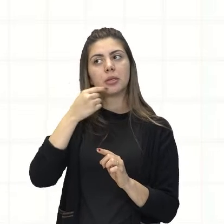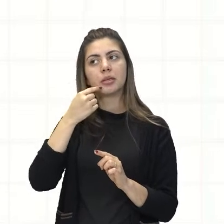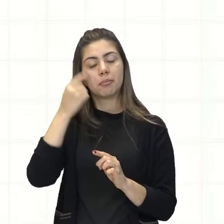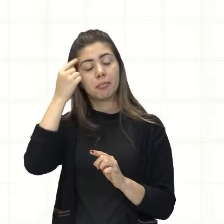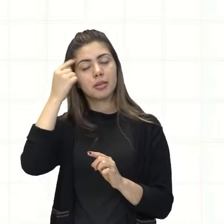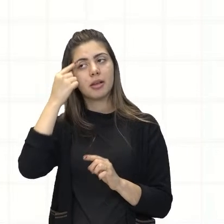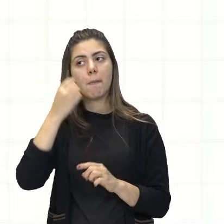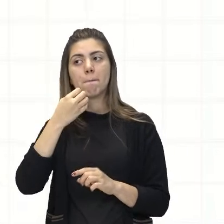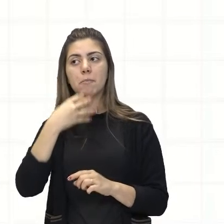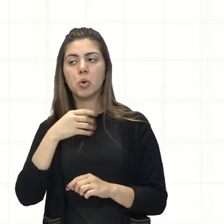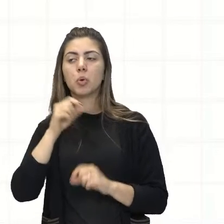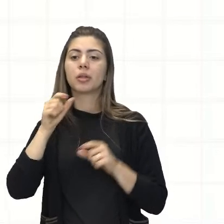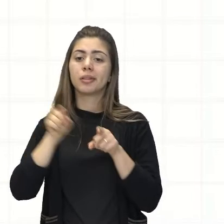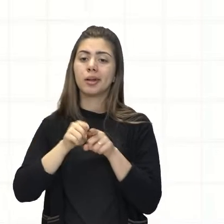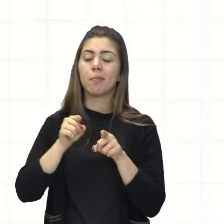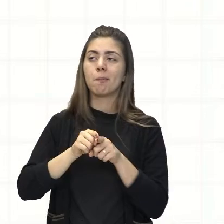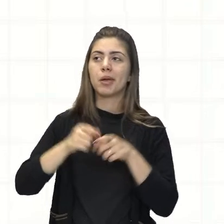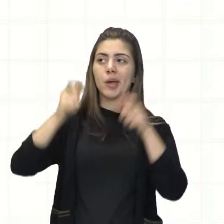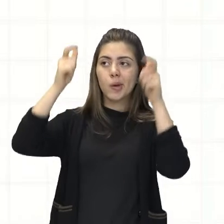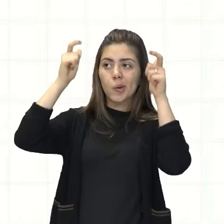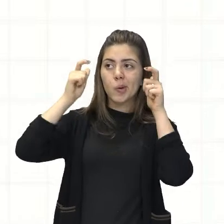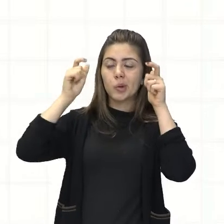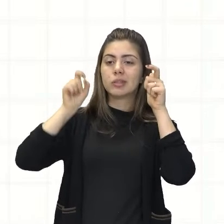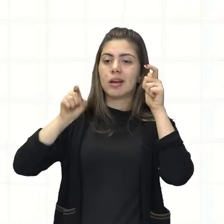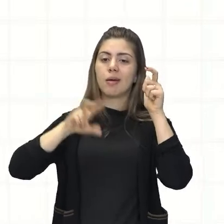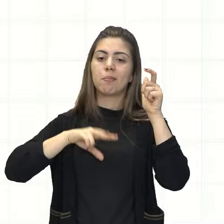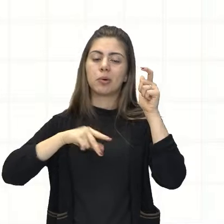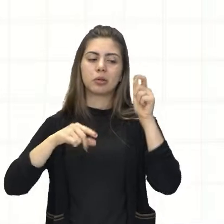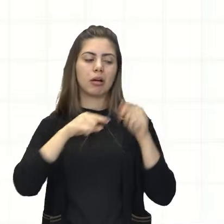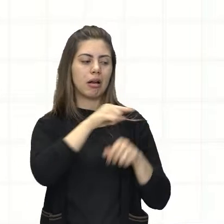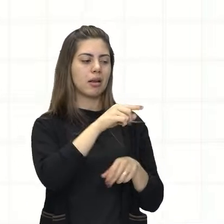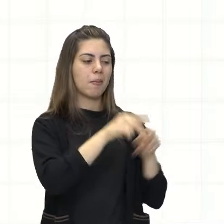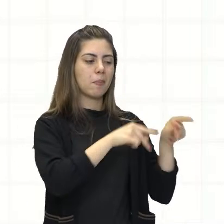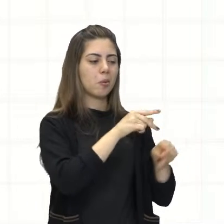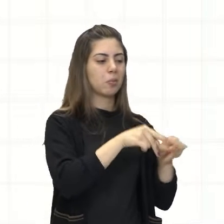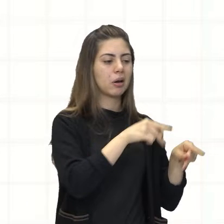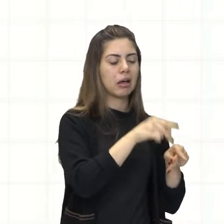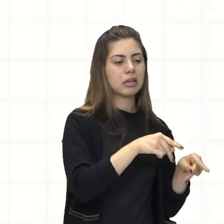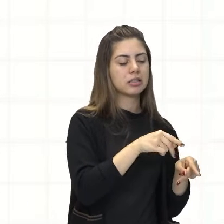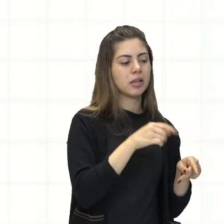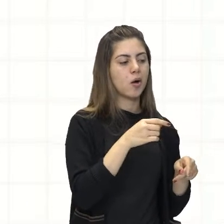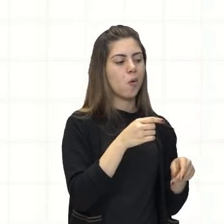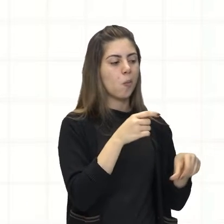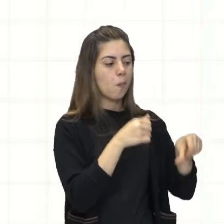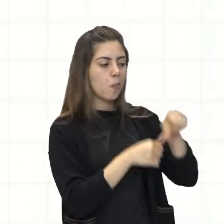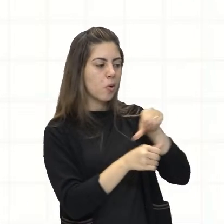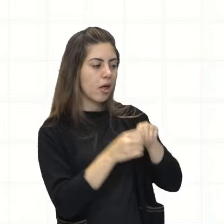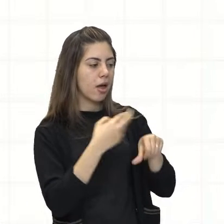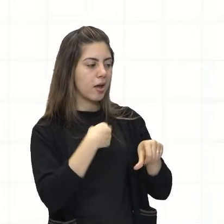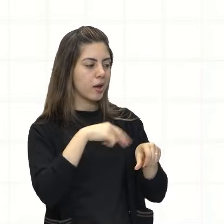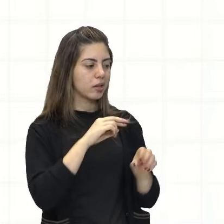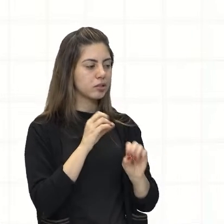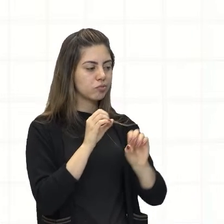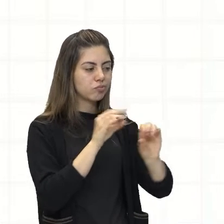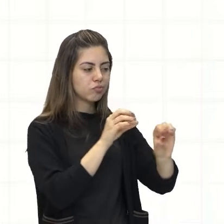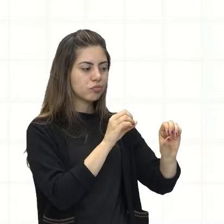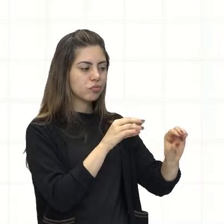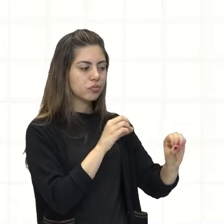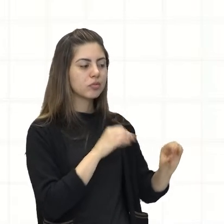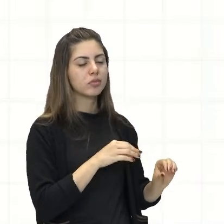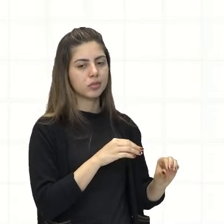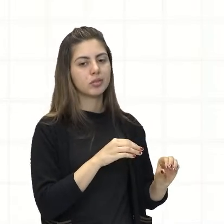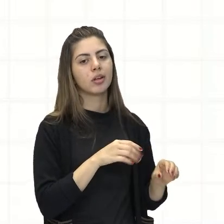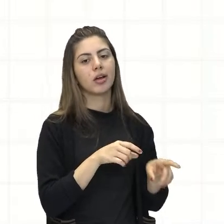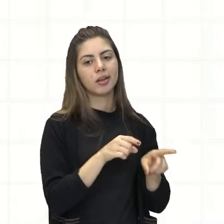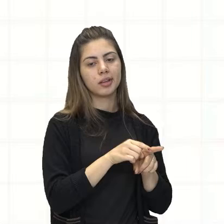portuguesa fazer com que esses povos eles acabassem sendo cristianizados, sendo civilizados,